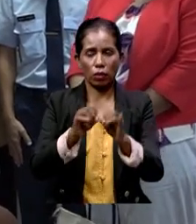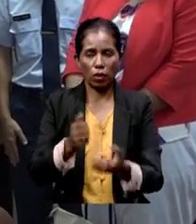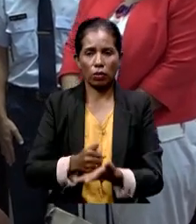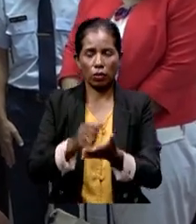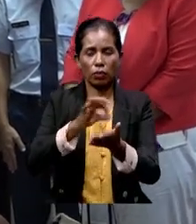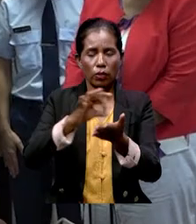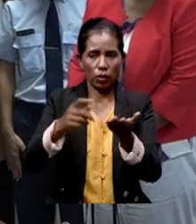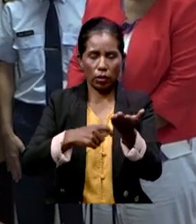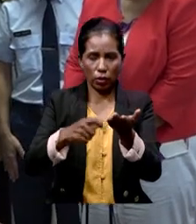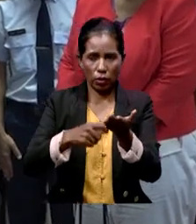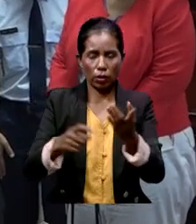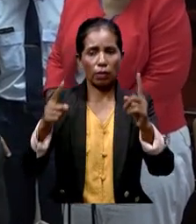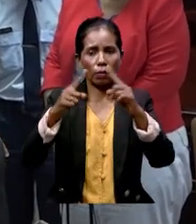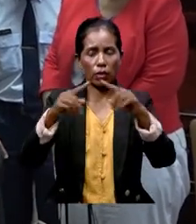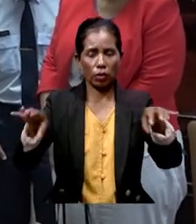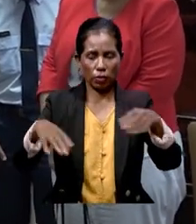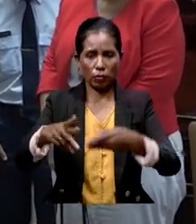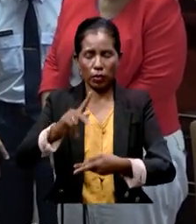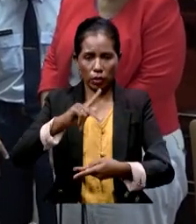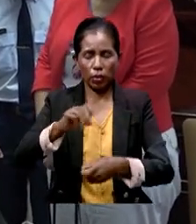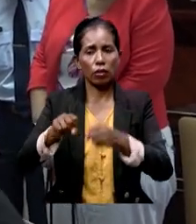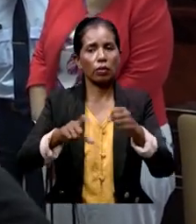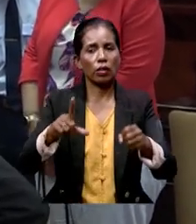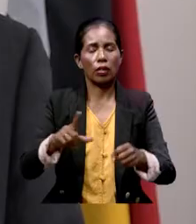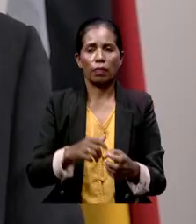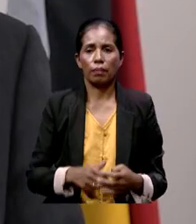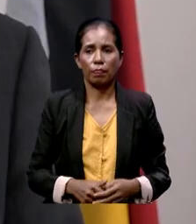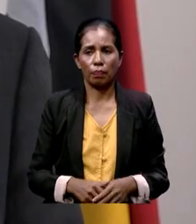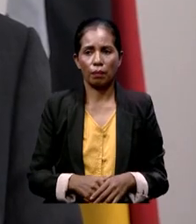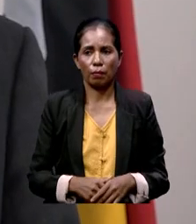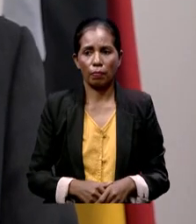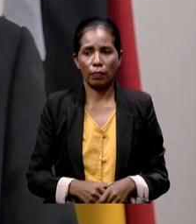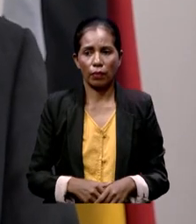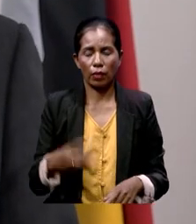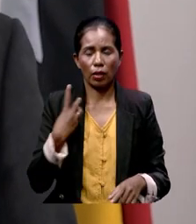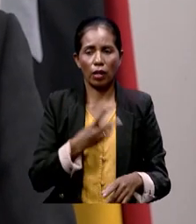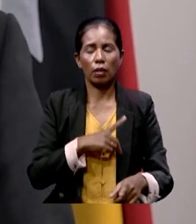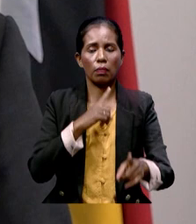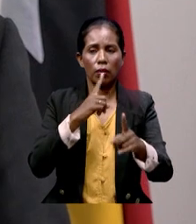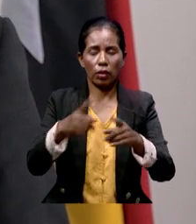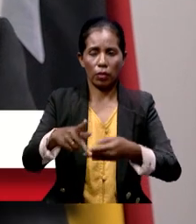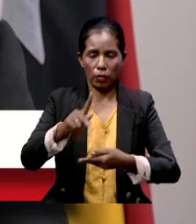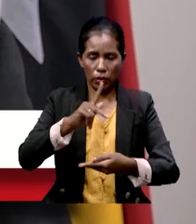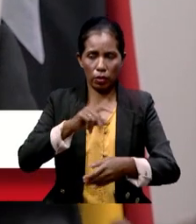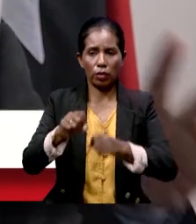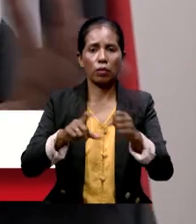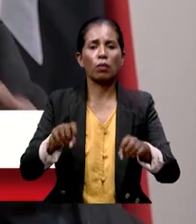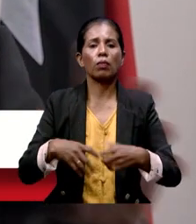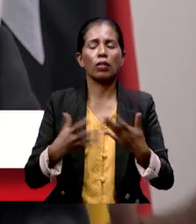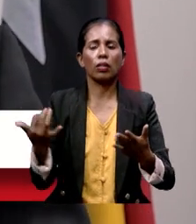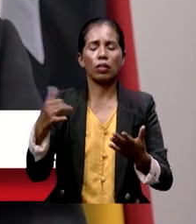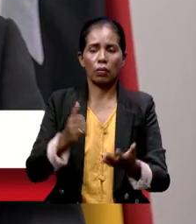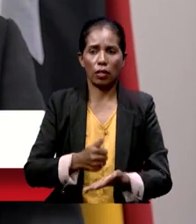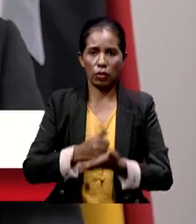formação técnica para serviço de proteção civil no Bombeiro Cirá. É a área de proteção civil. Isso serve para